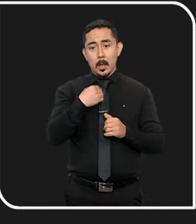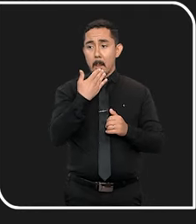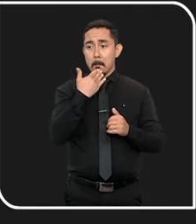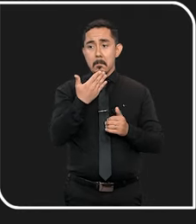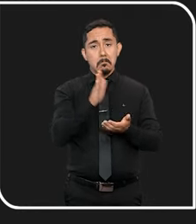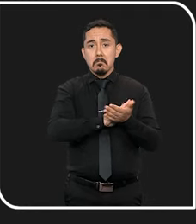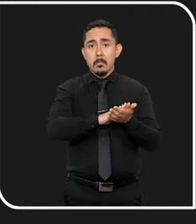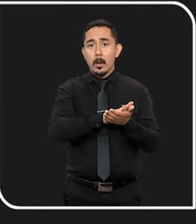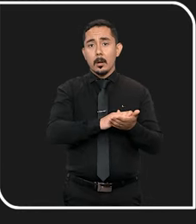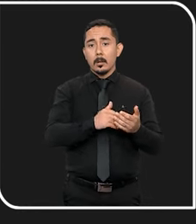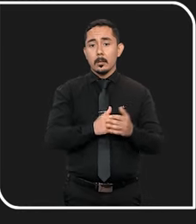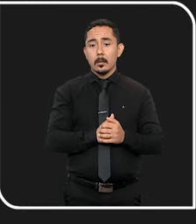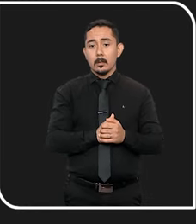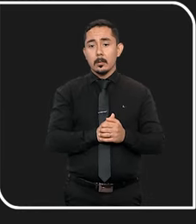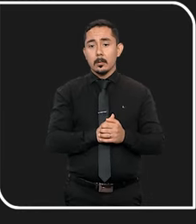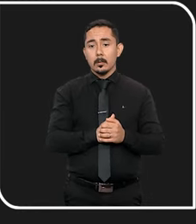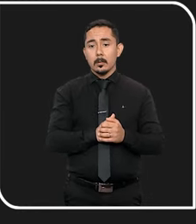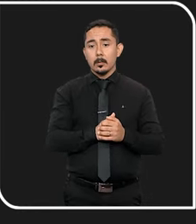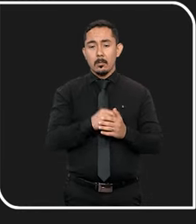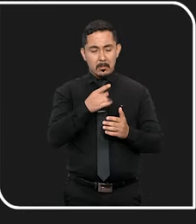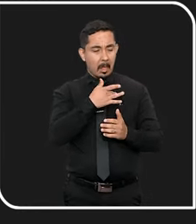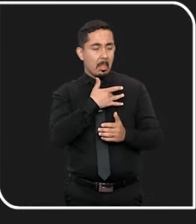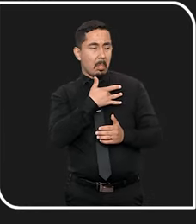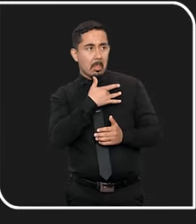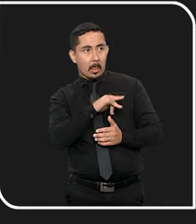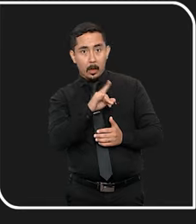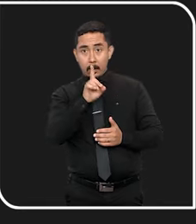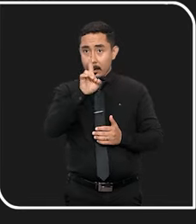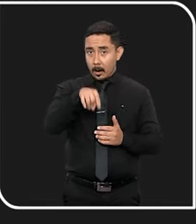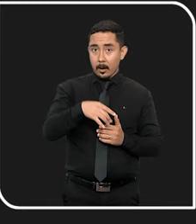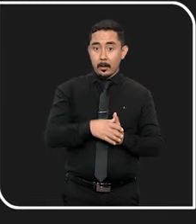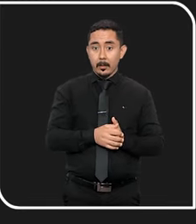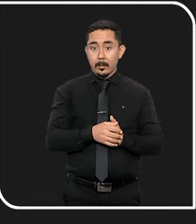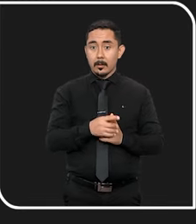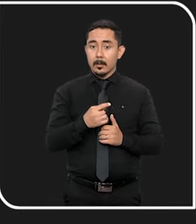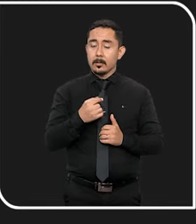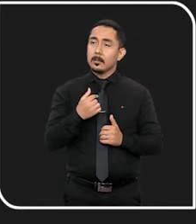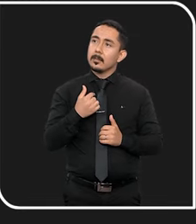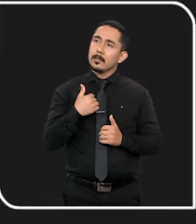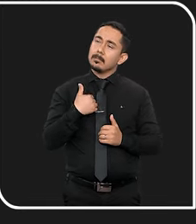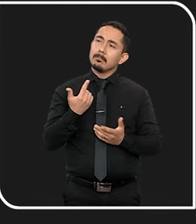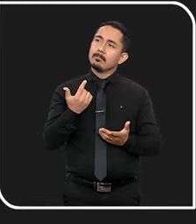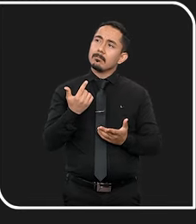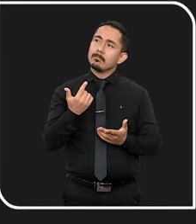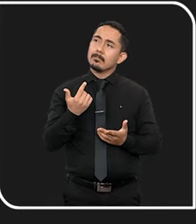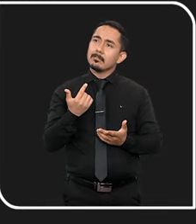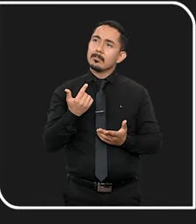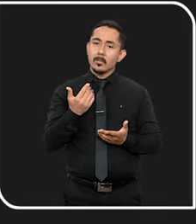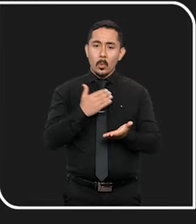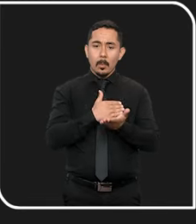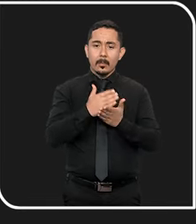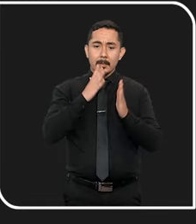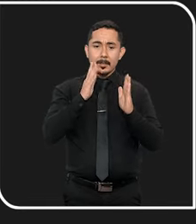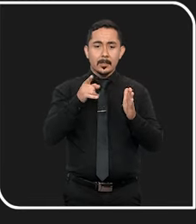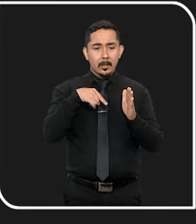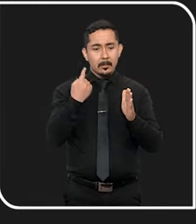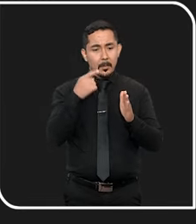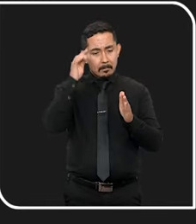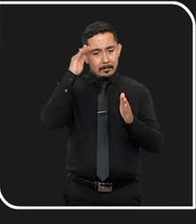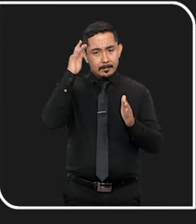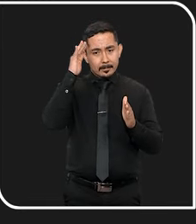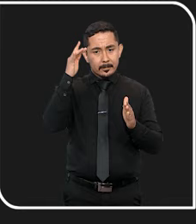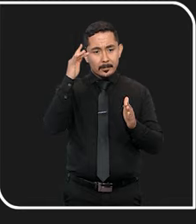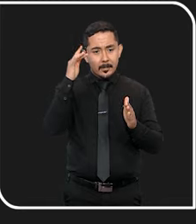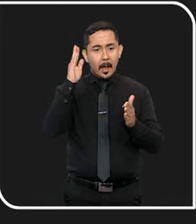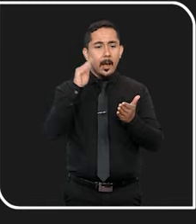para ela ela não te pediu mamãe você teve pena dela então assim a gente já começa